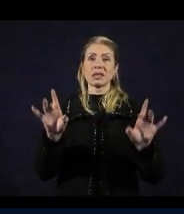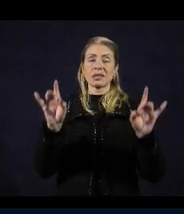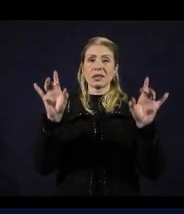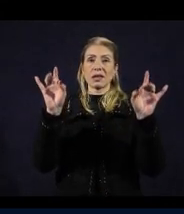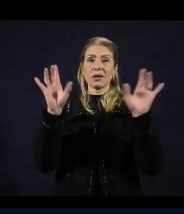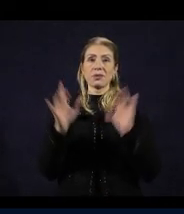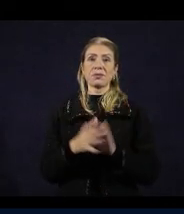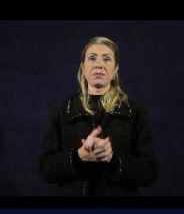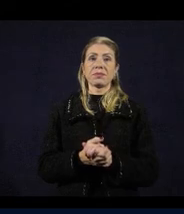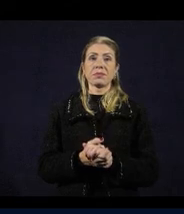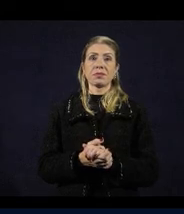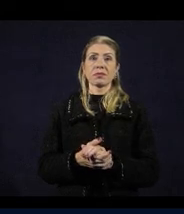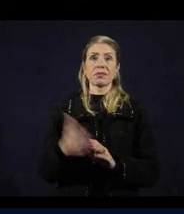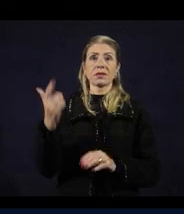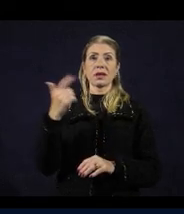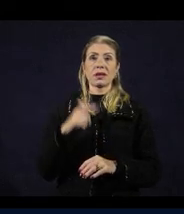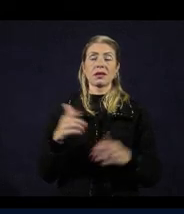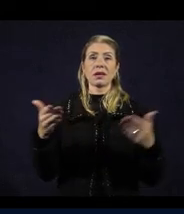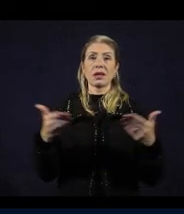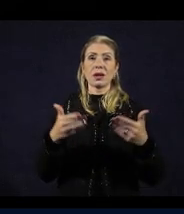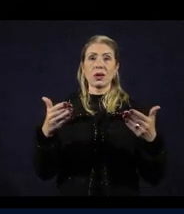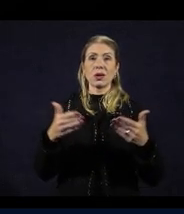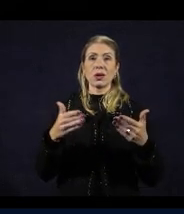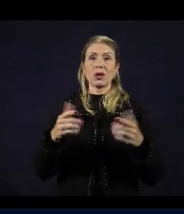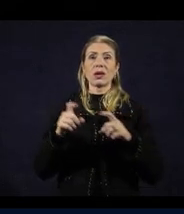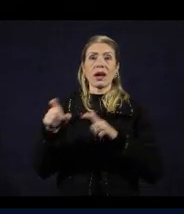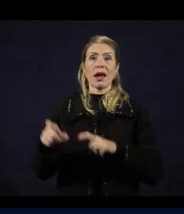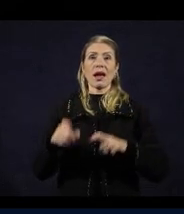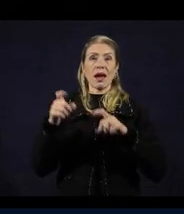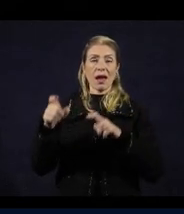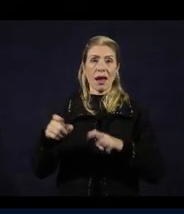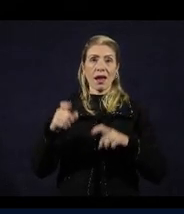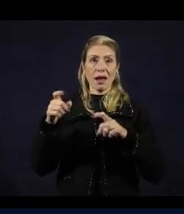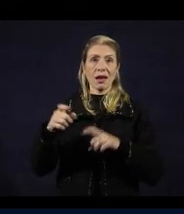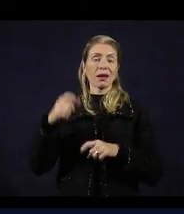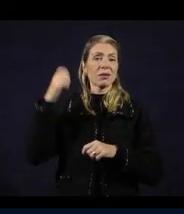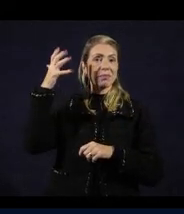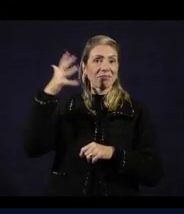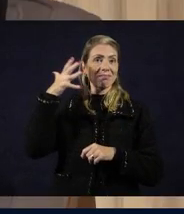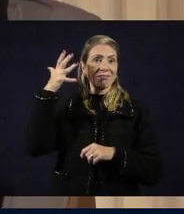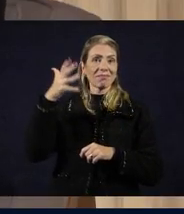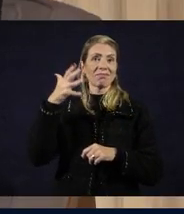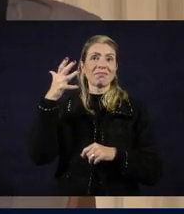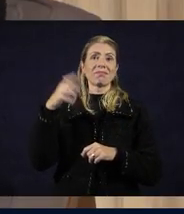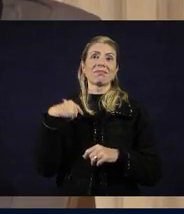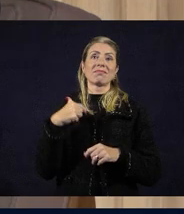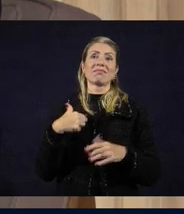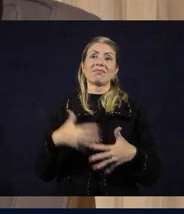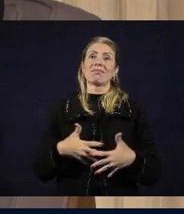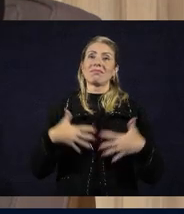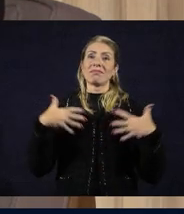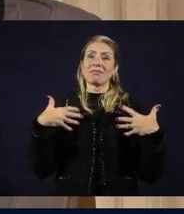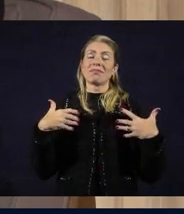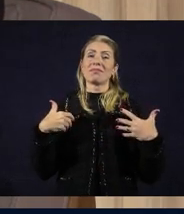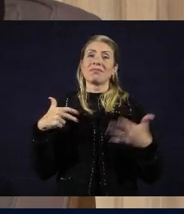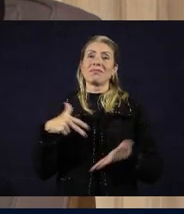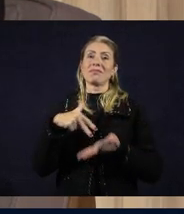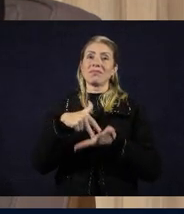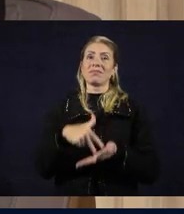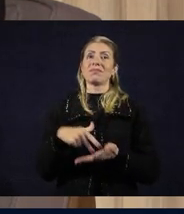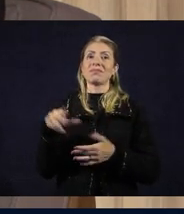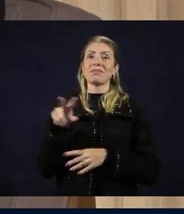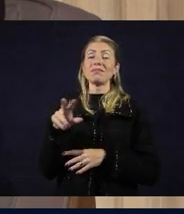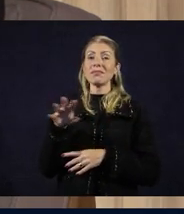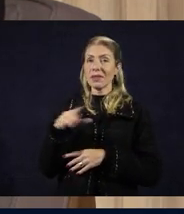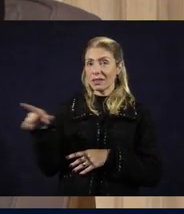mais um Agro fórum aqui do BTG pactual e pessoalmente para mim aqui um grande prazer estar com essas